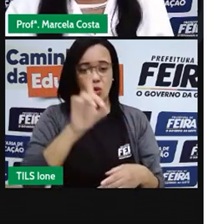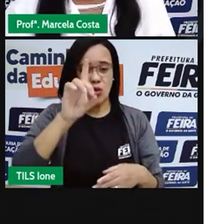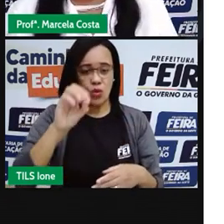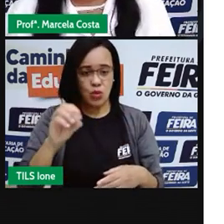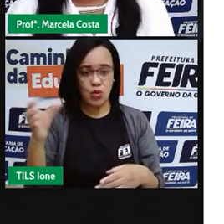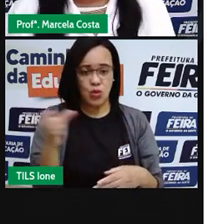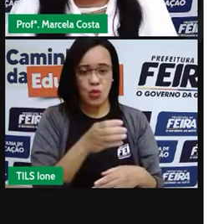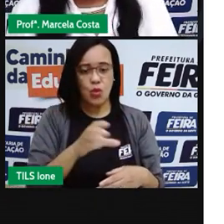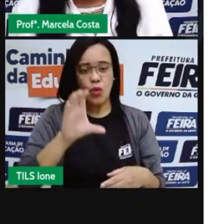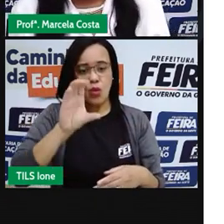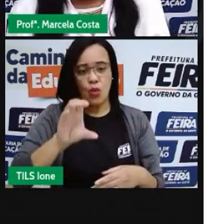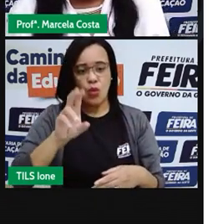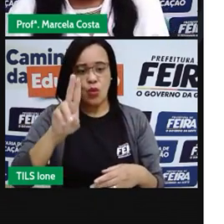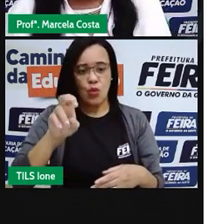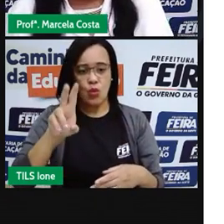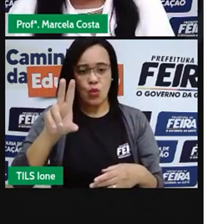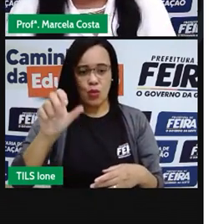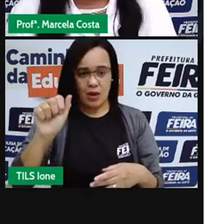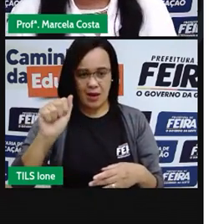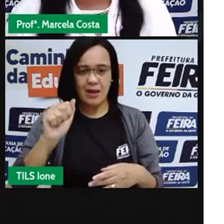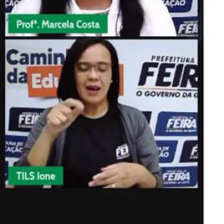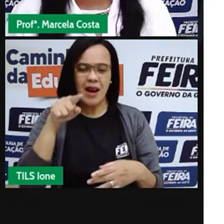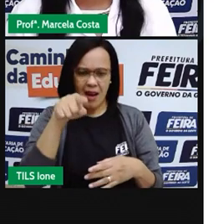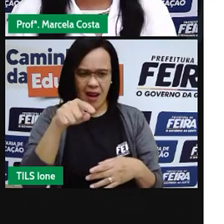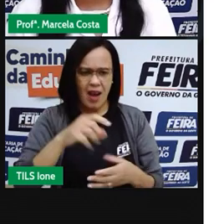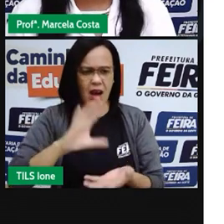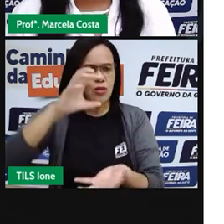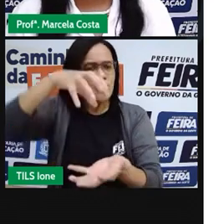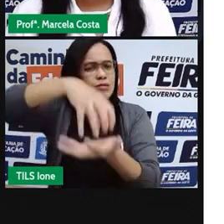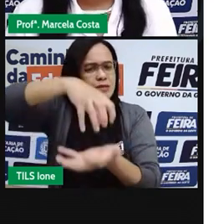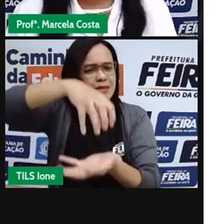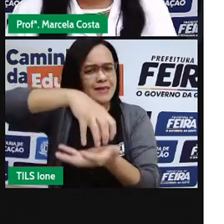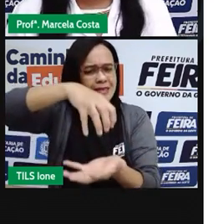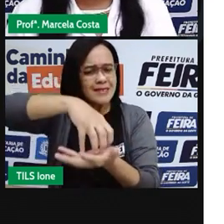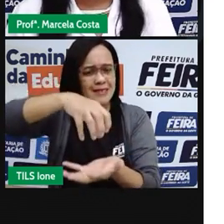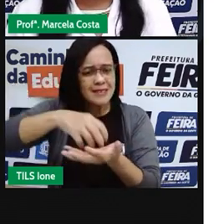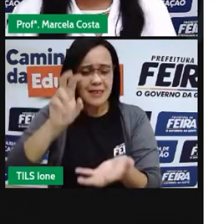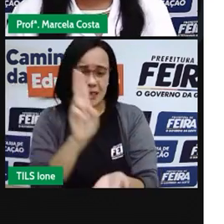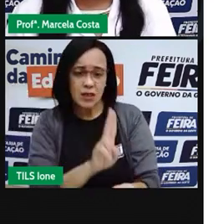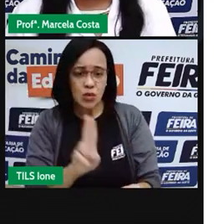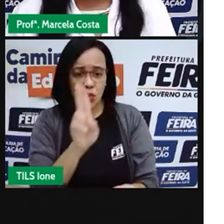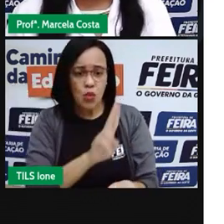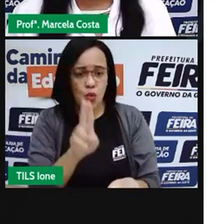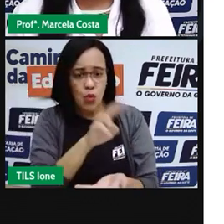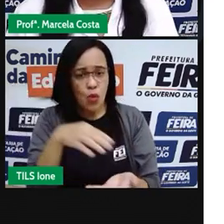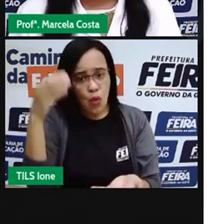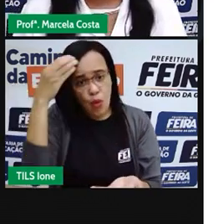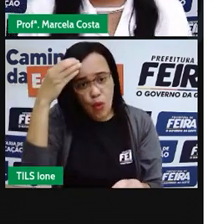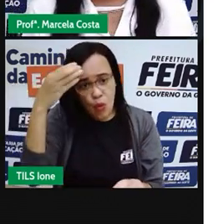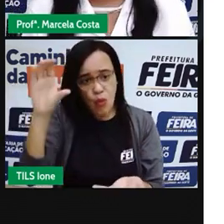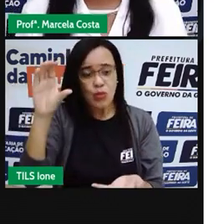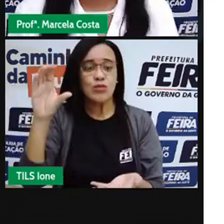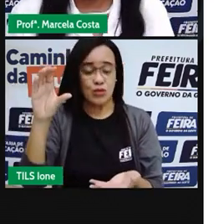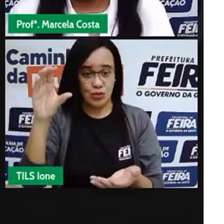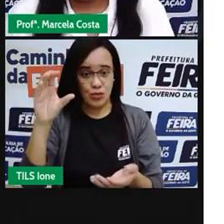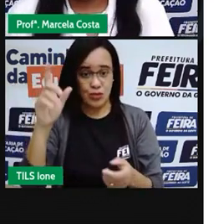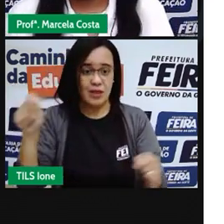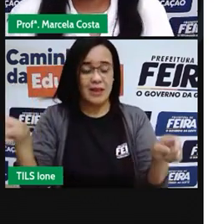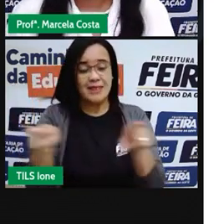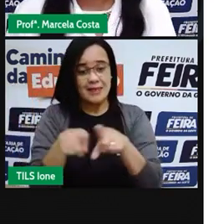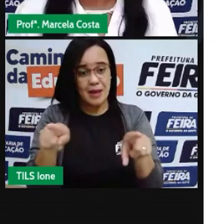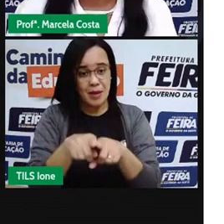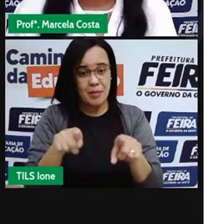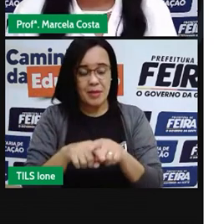O Centro Universitário de Cultura e Arte de Feira de Santana, né? O